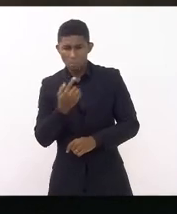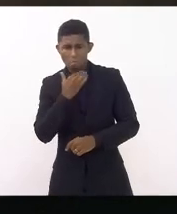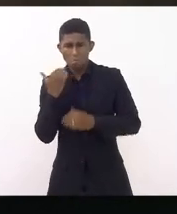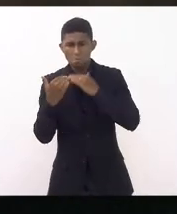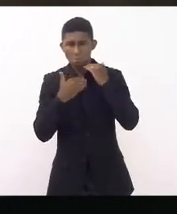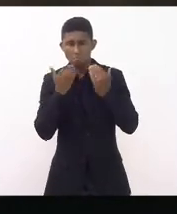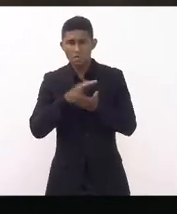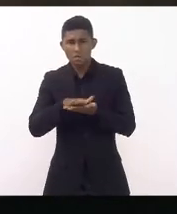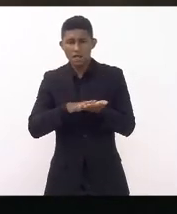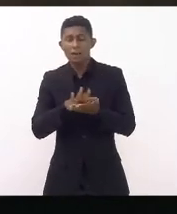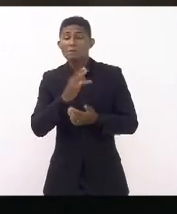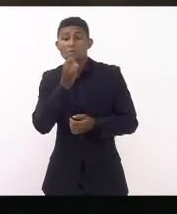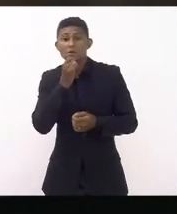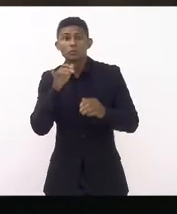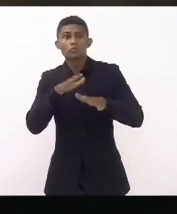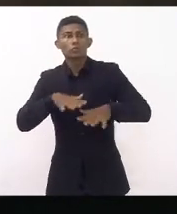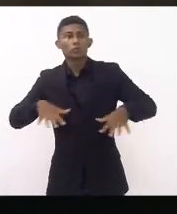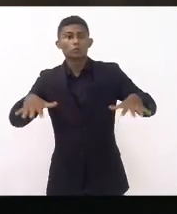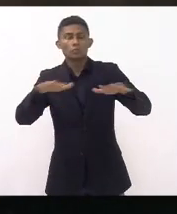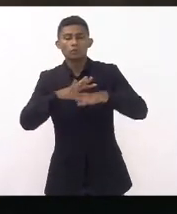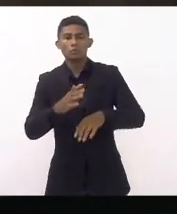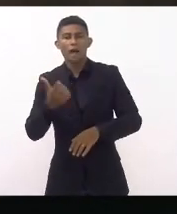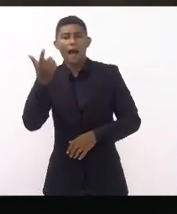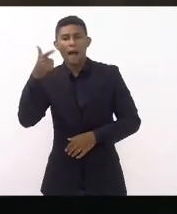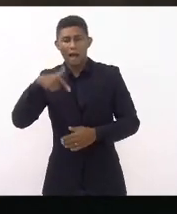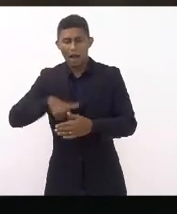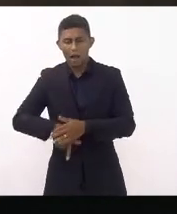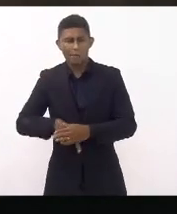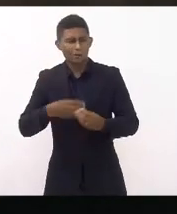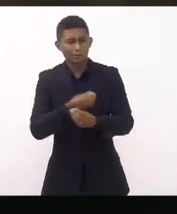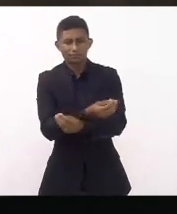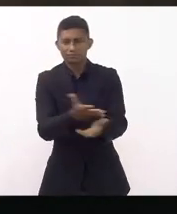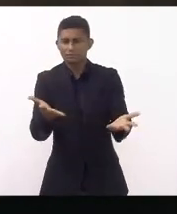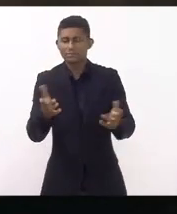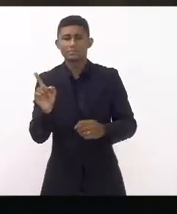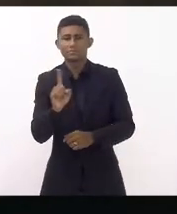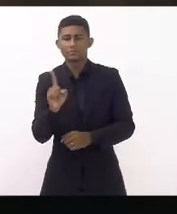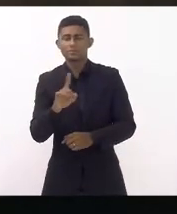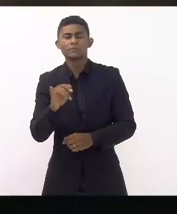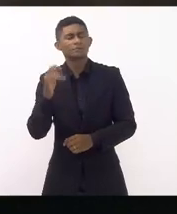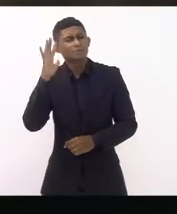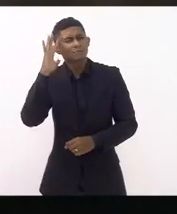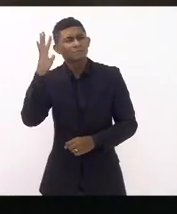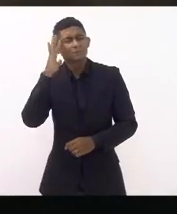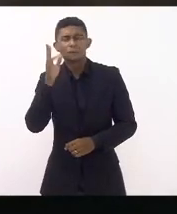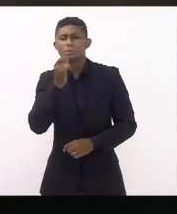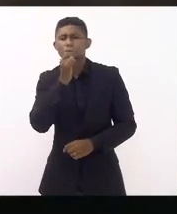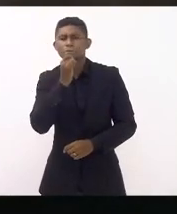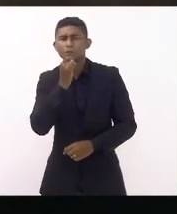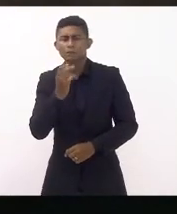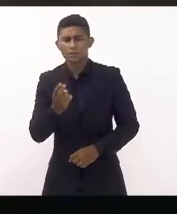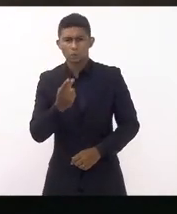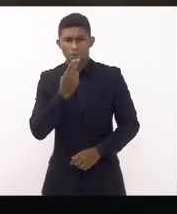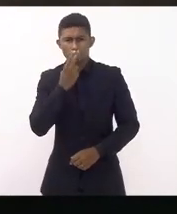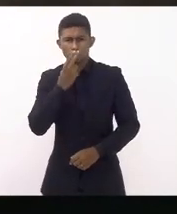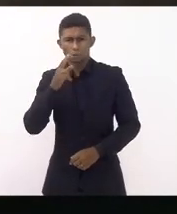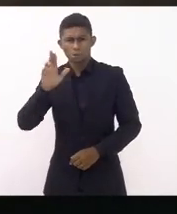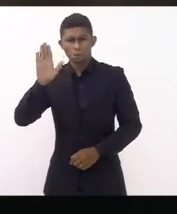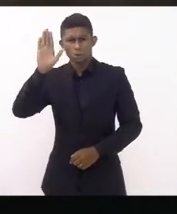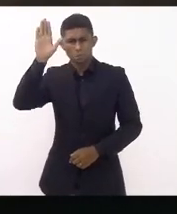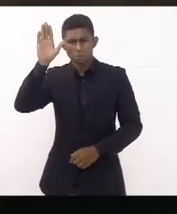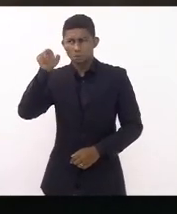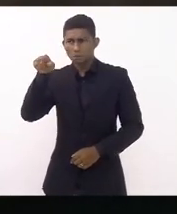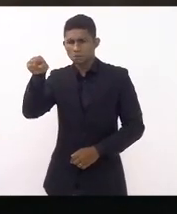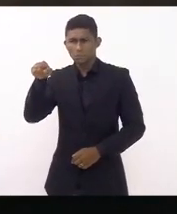vai botar arma na mão de todo mundo, tia Ju? Não é isso, não. Se você pegar a arma do Hitler e colocar na mão de um cara decente, ela não vai matar ninguém,